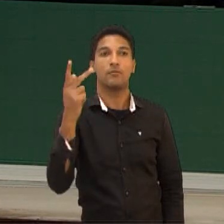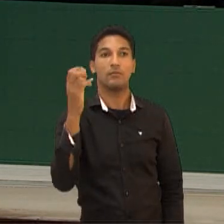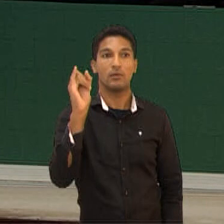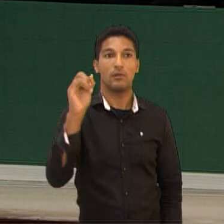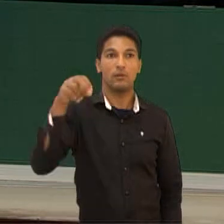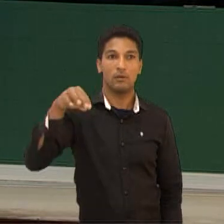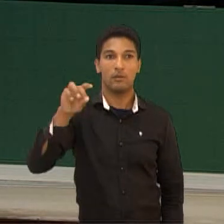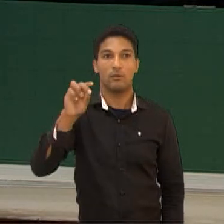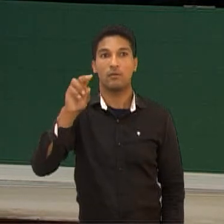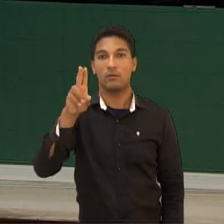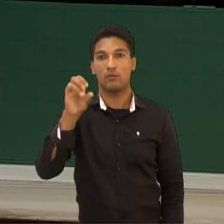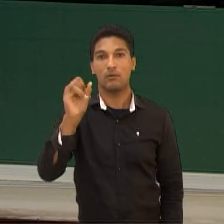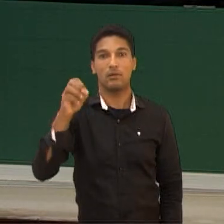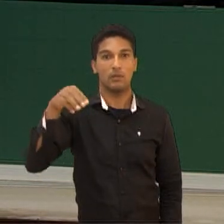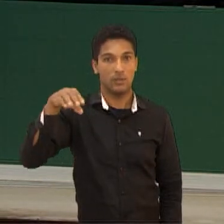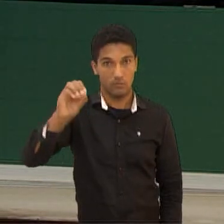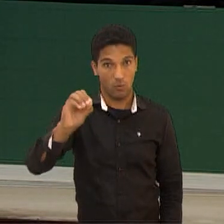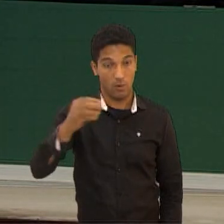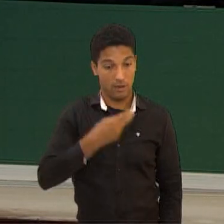ali ao boi.